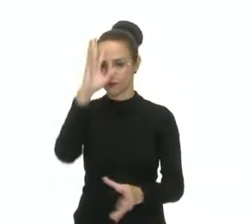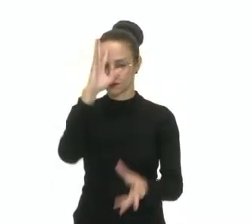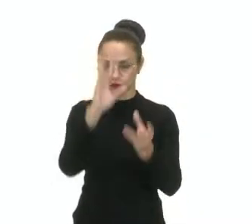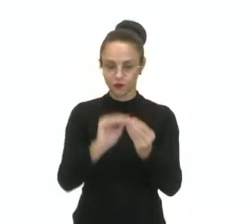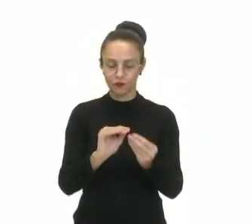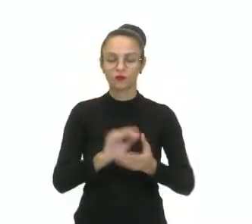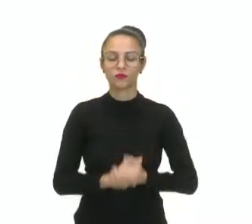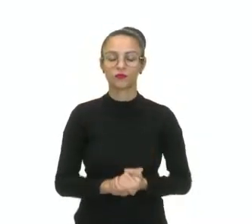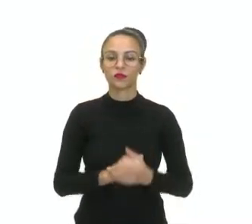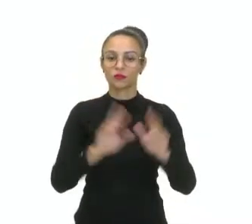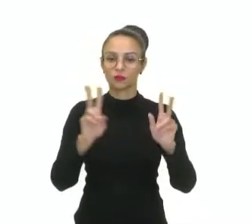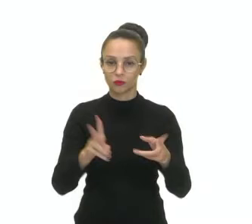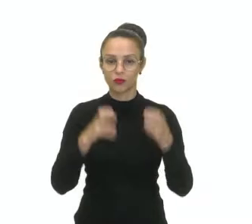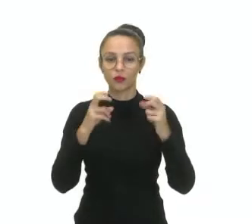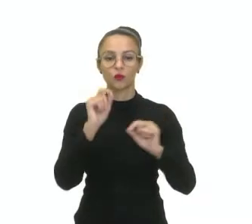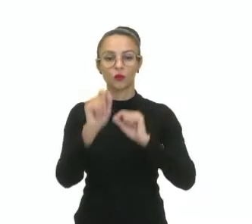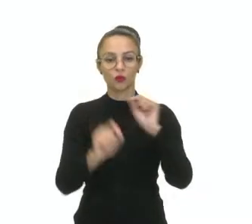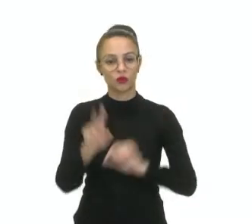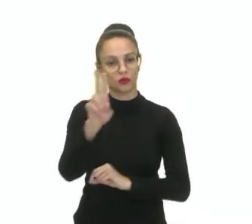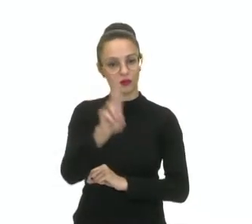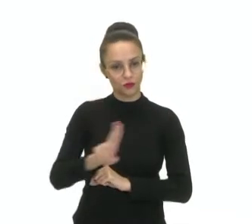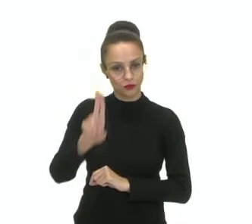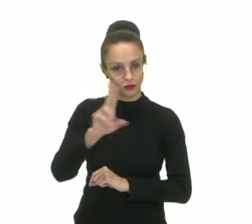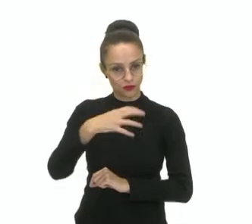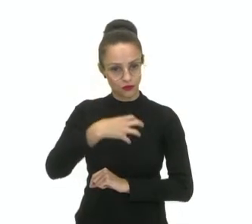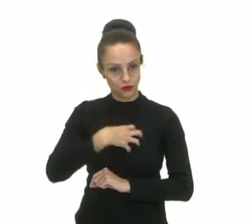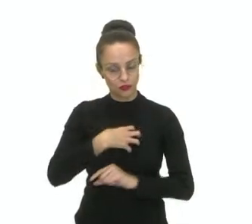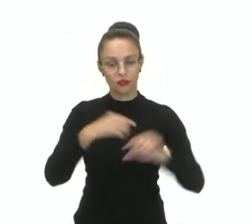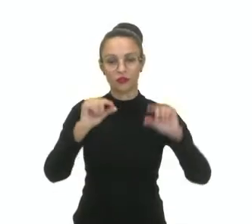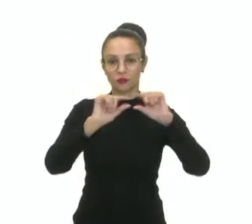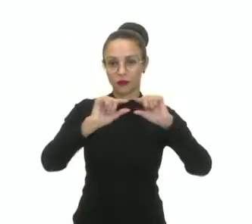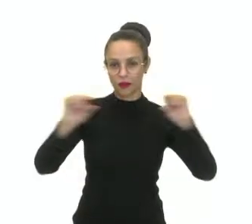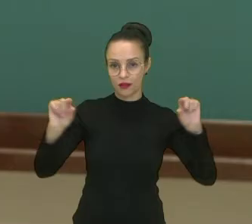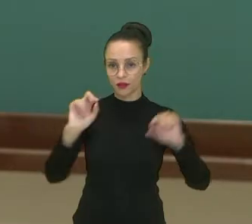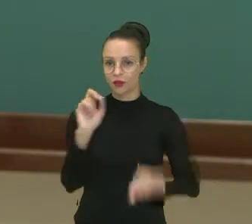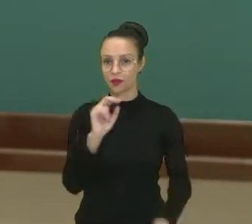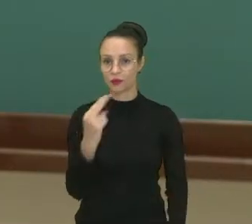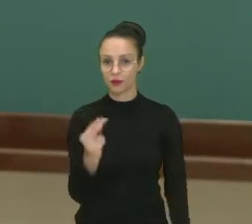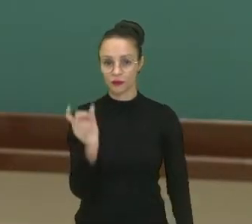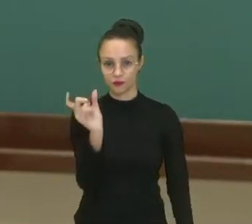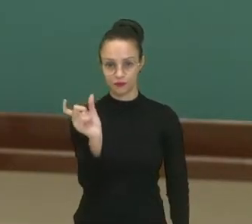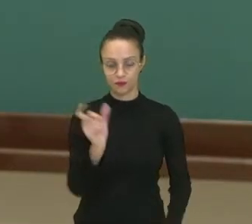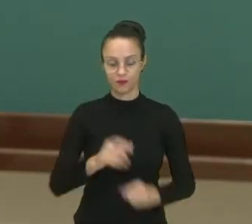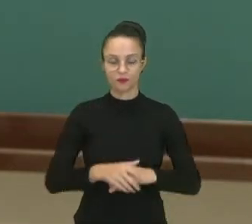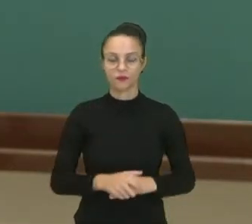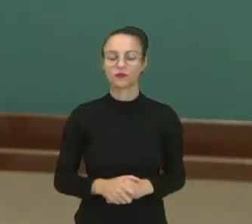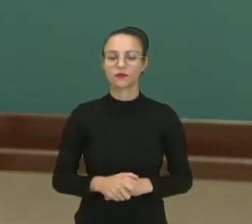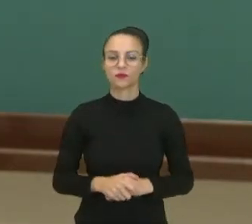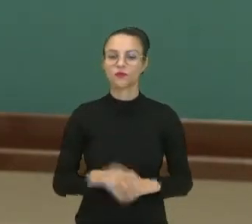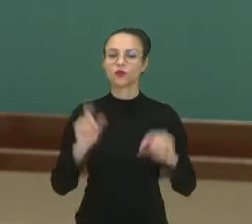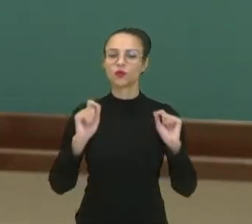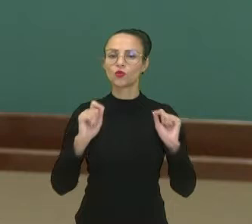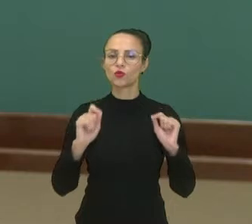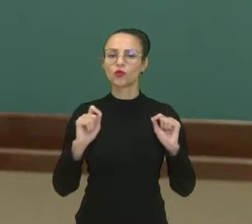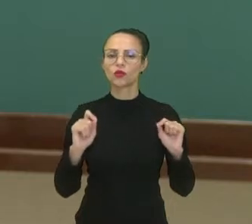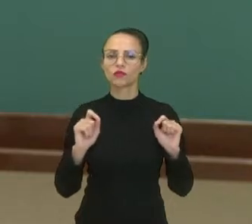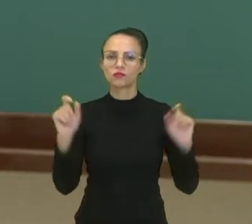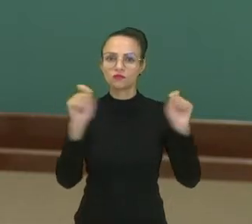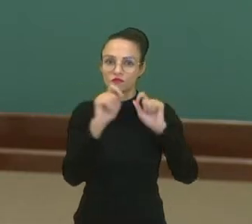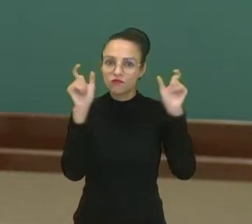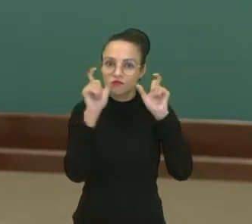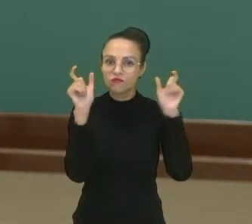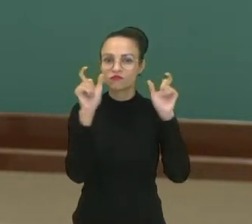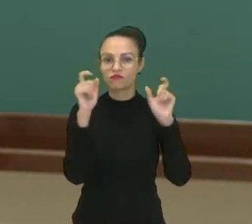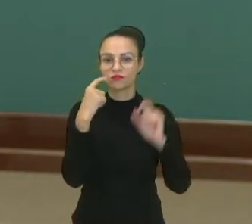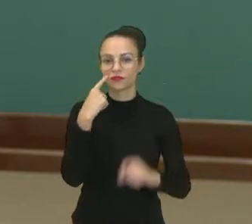Reconhecer o uso de sentido de uma determinada palavra ou expressão. O que faz despertar o interesse por uma